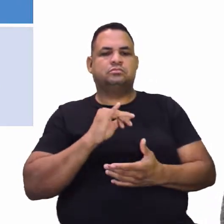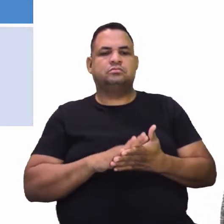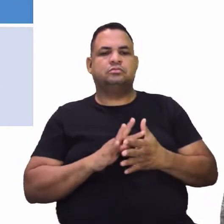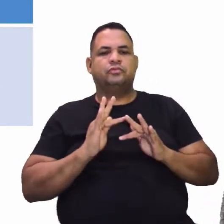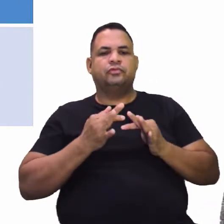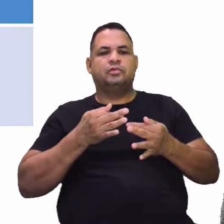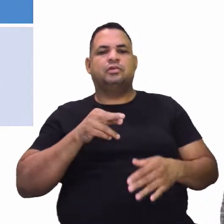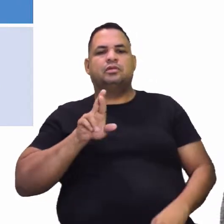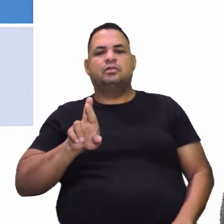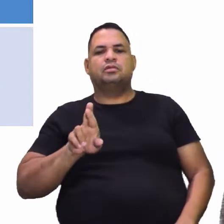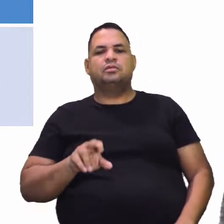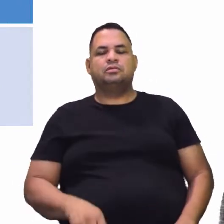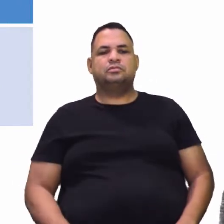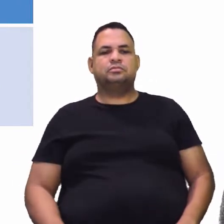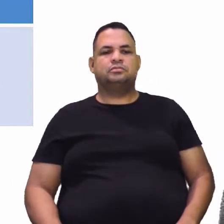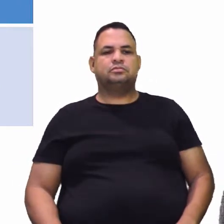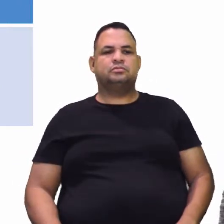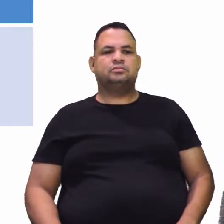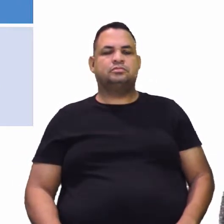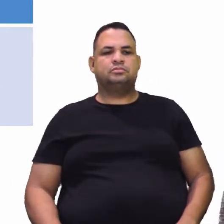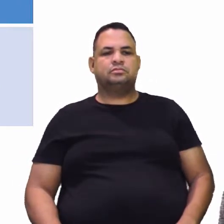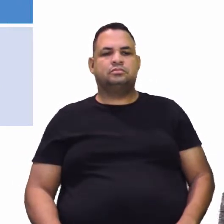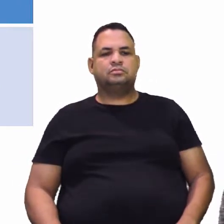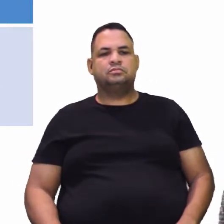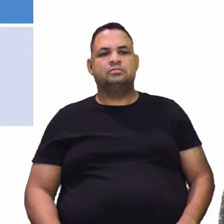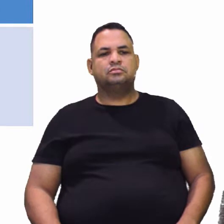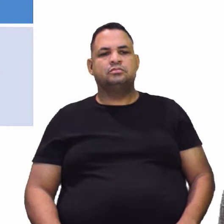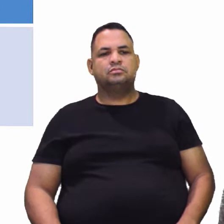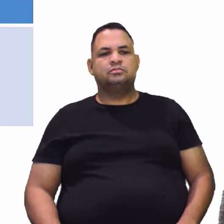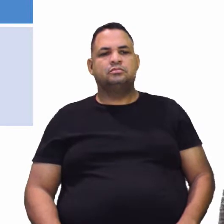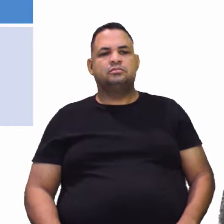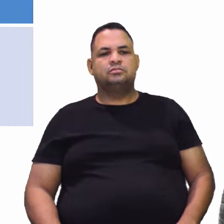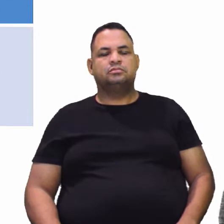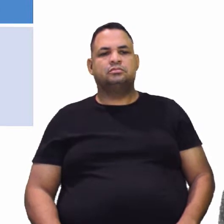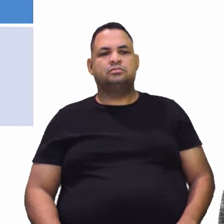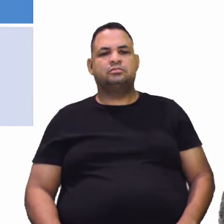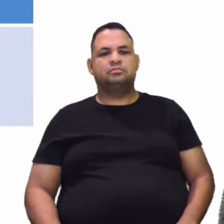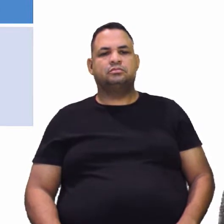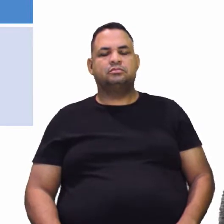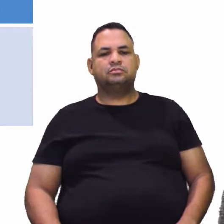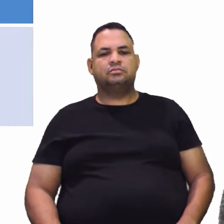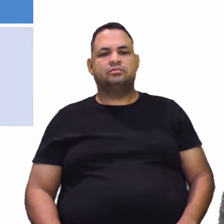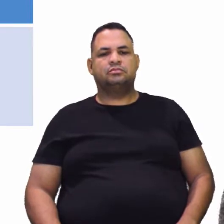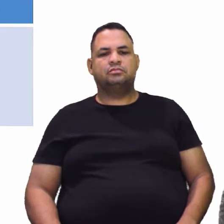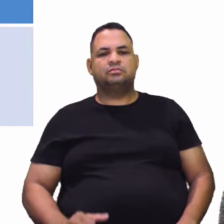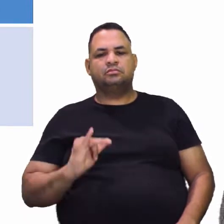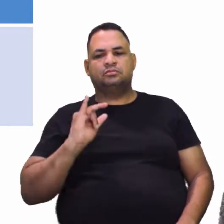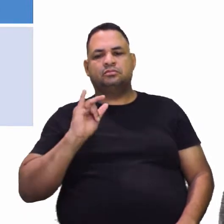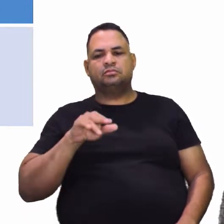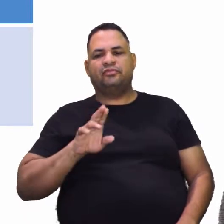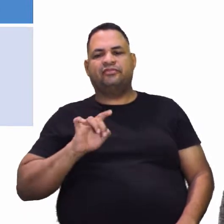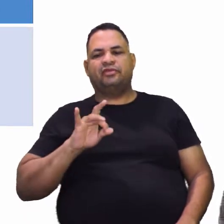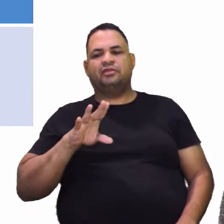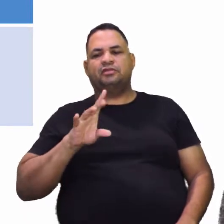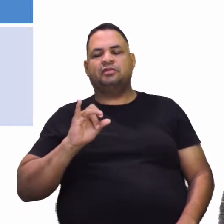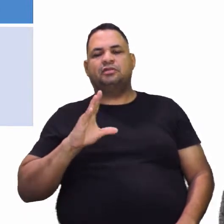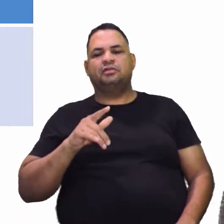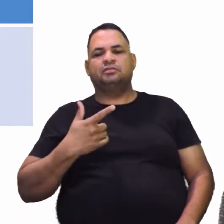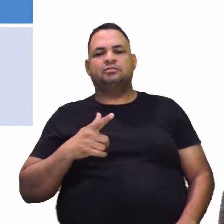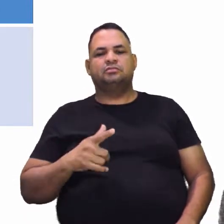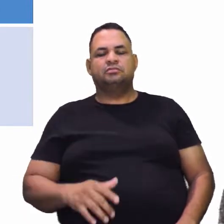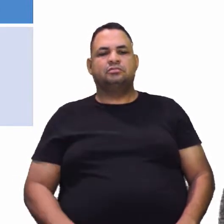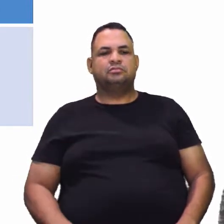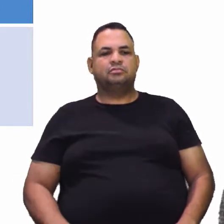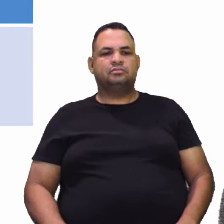infinitivo. O que é um verbo no infinitivo? Eu falei isso, talvez vocês não estão lembrando. Um verbo no infinitivo é um verbo que não